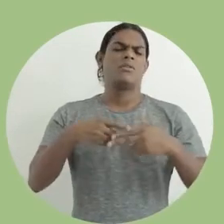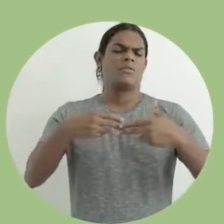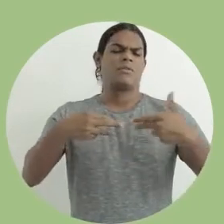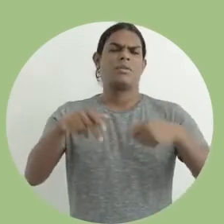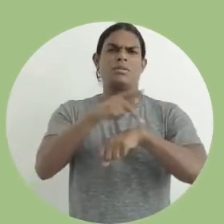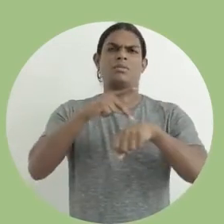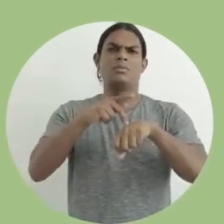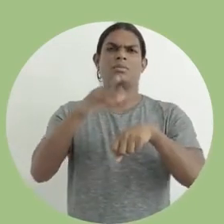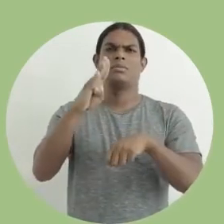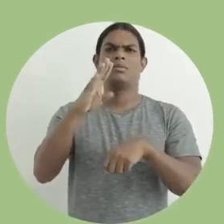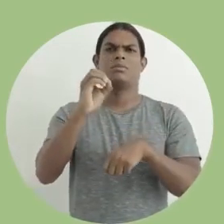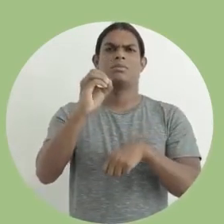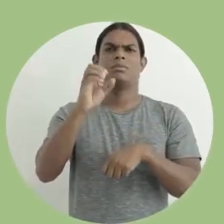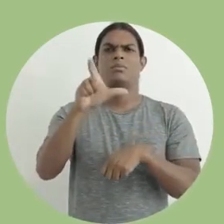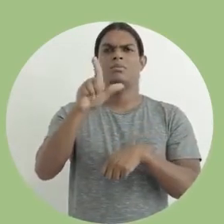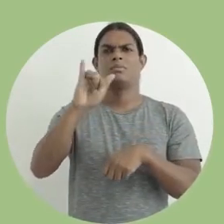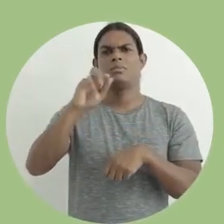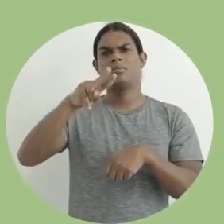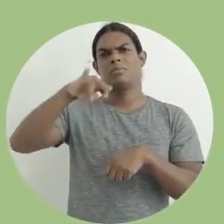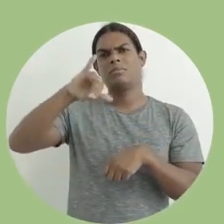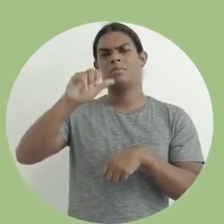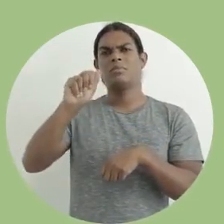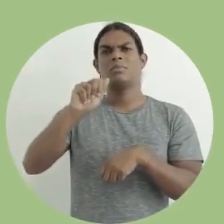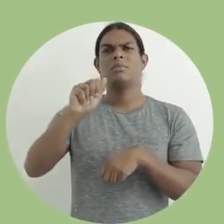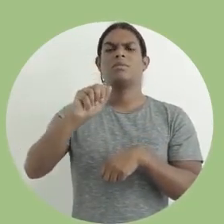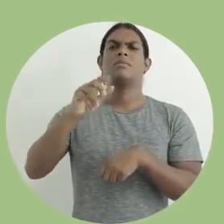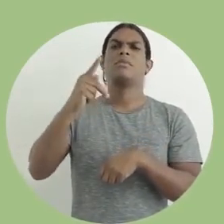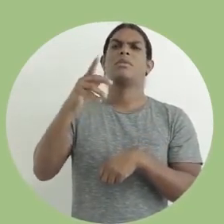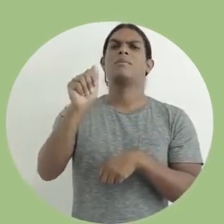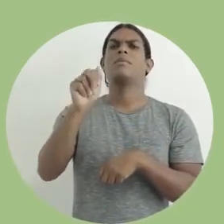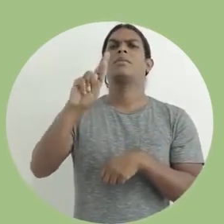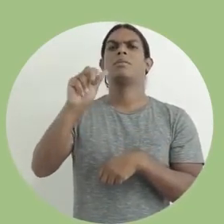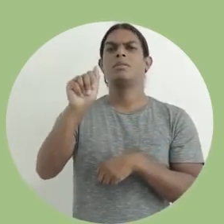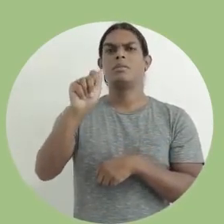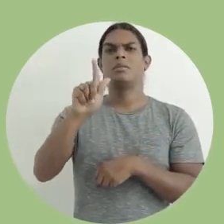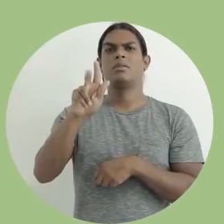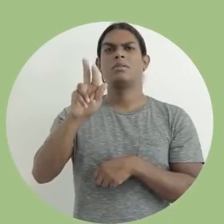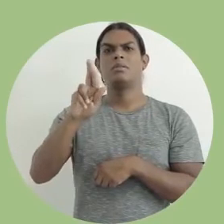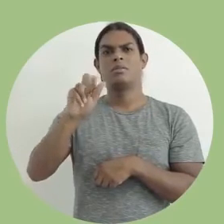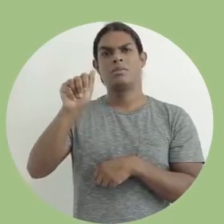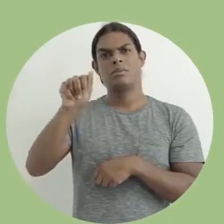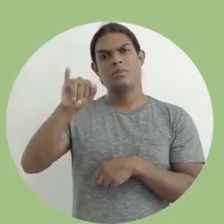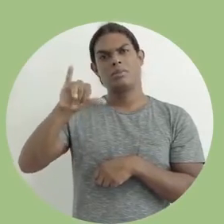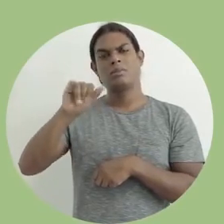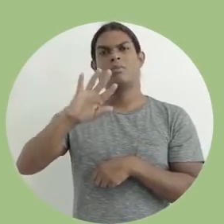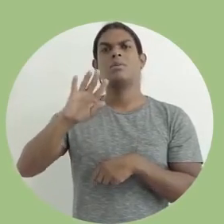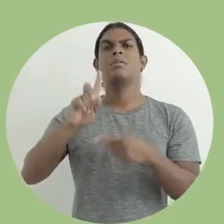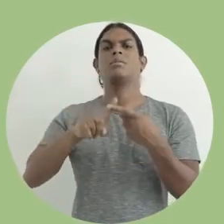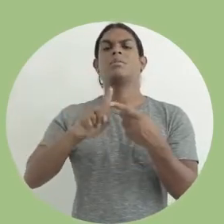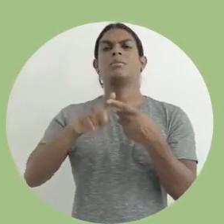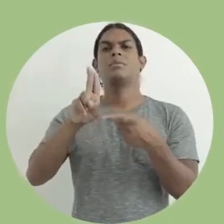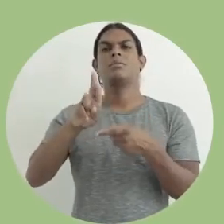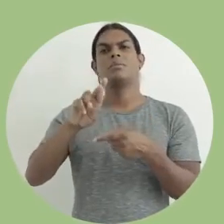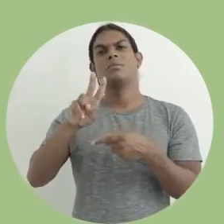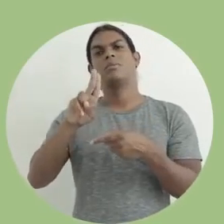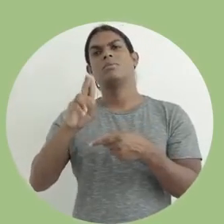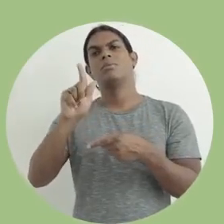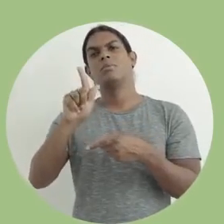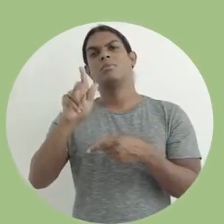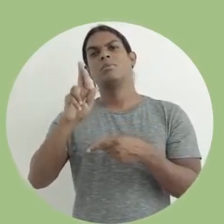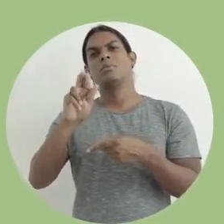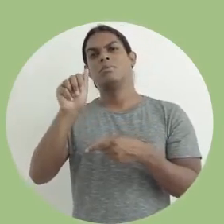Brasil, Bolívia, Chile, Paraguai, Uruguai, entre outros. Sobre a ALCA, Área de Livre Comércio